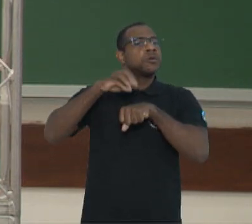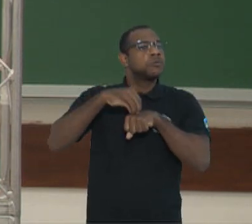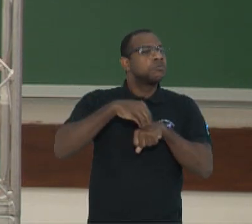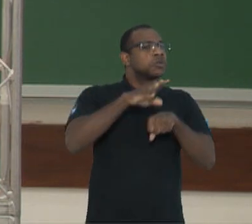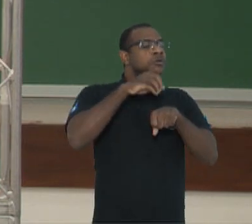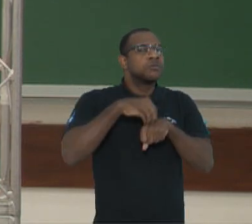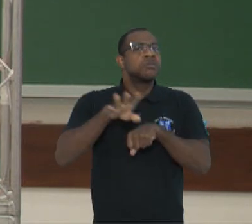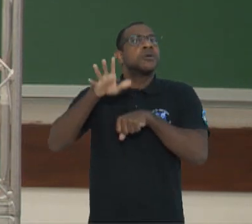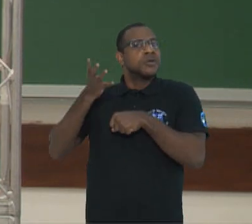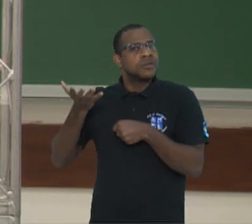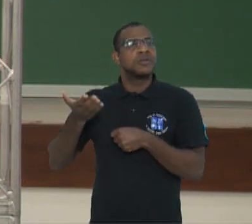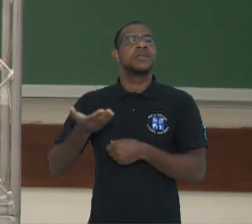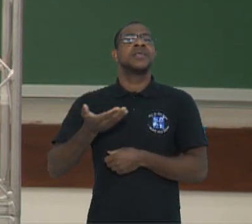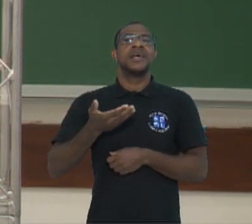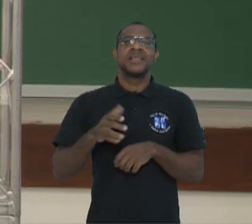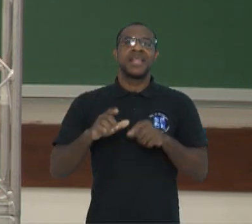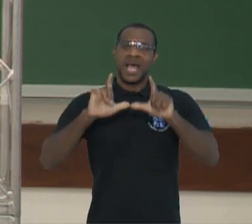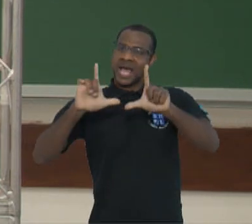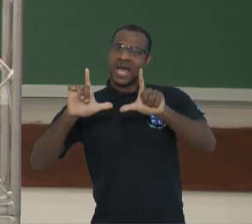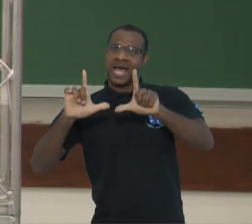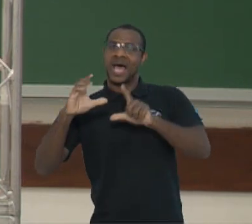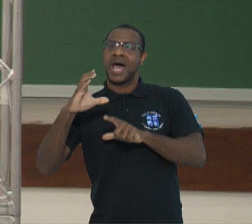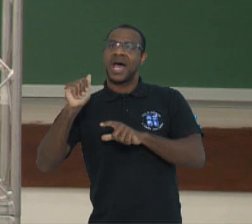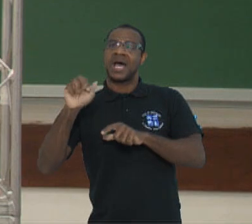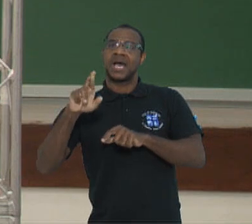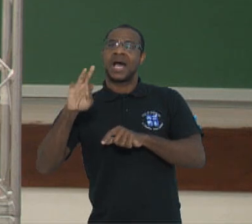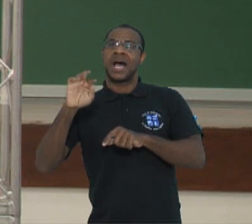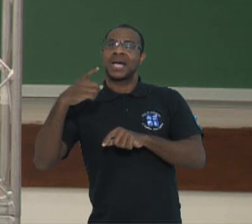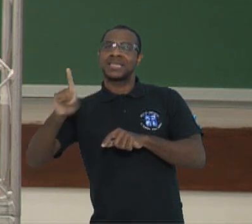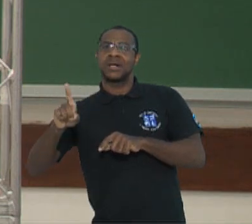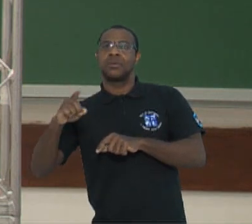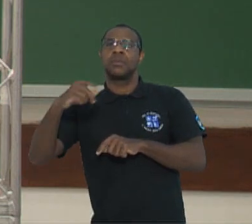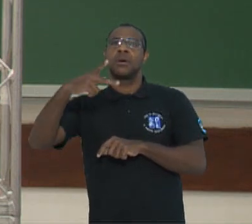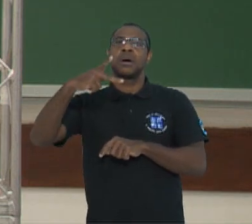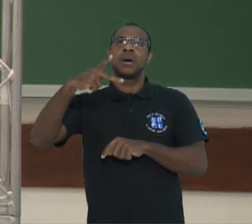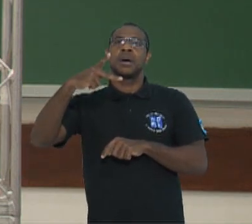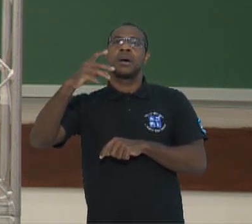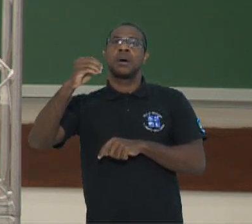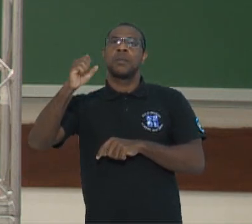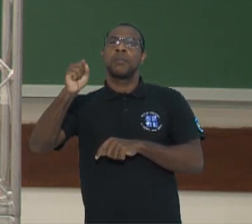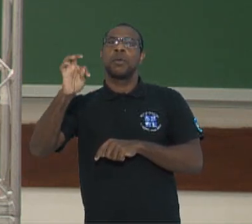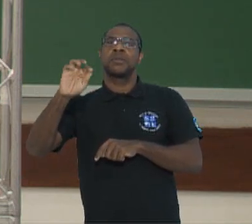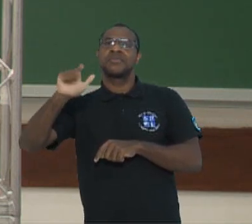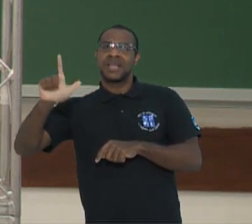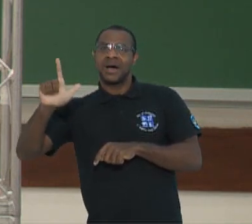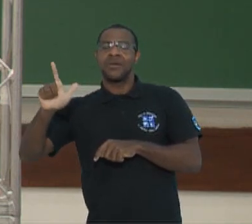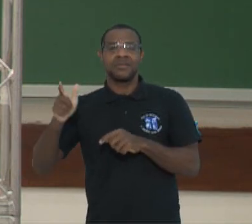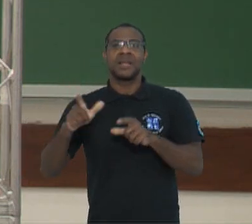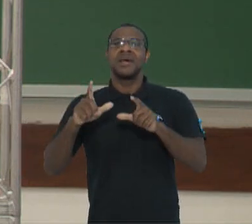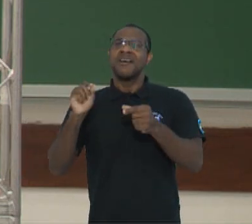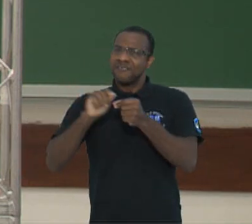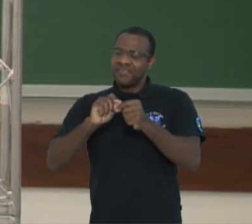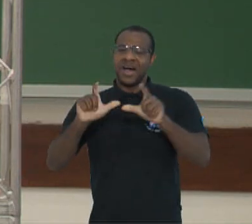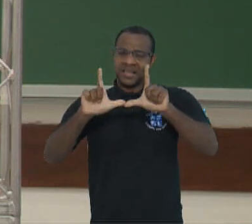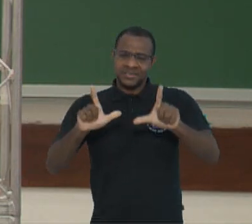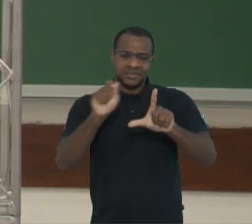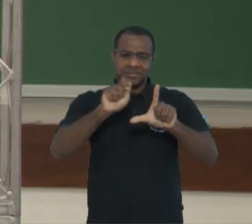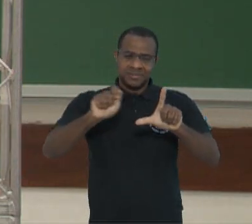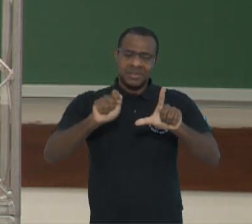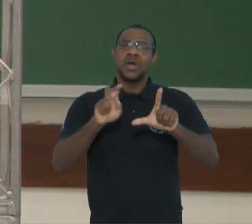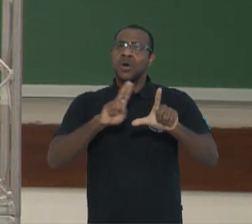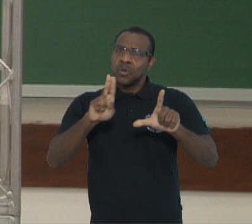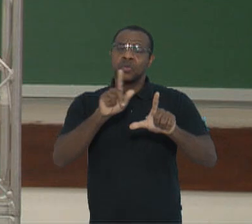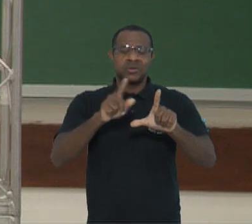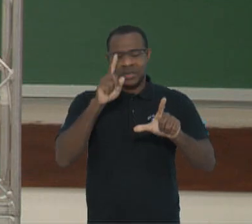as pessoas que vocês têm, parentes, amigos que estão distantes, façam um cartão postal, mande para eles. Usem